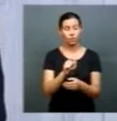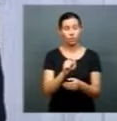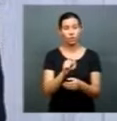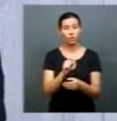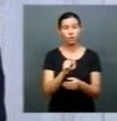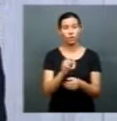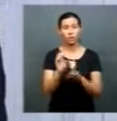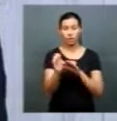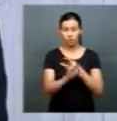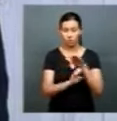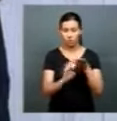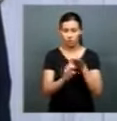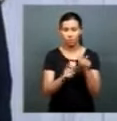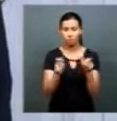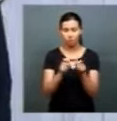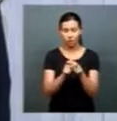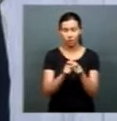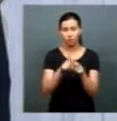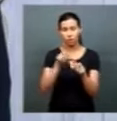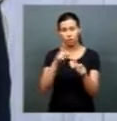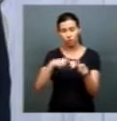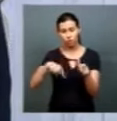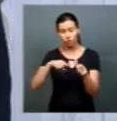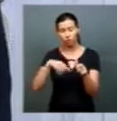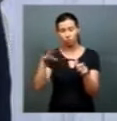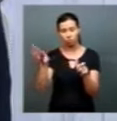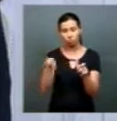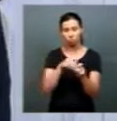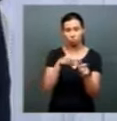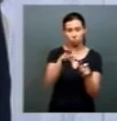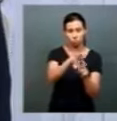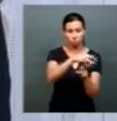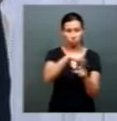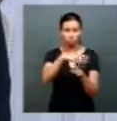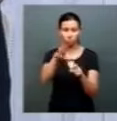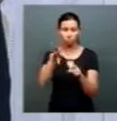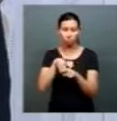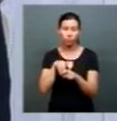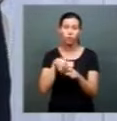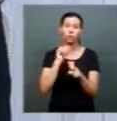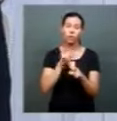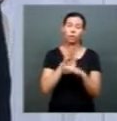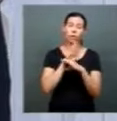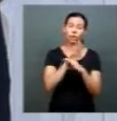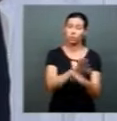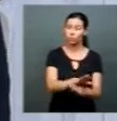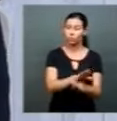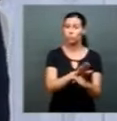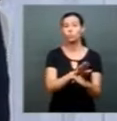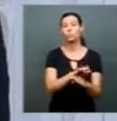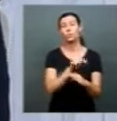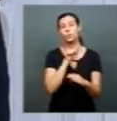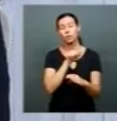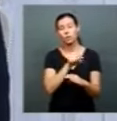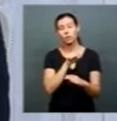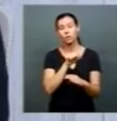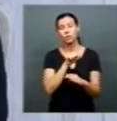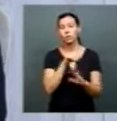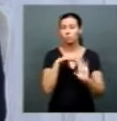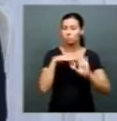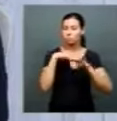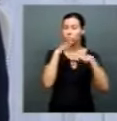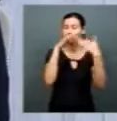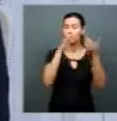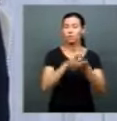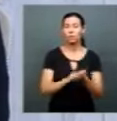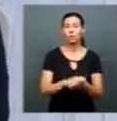são gerados a partir de um alto valor agregado. Né? Os produtos das nossas empresas hoje incubadas têm que ter inovação. Tem que ter